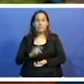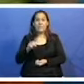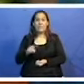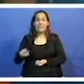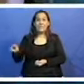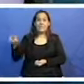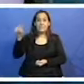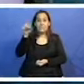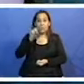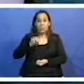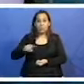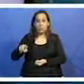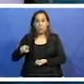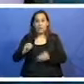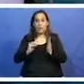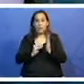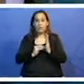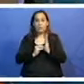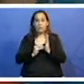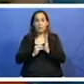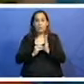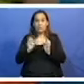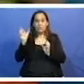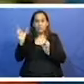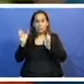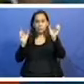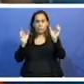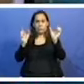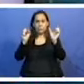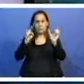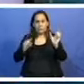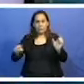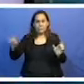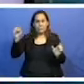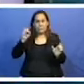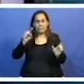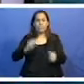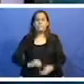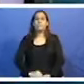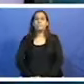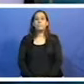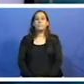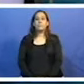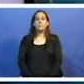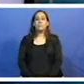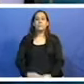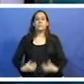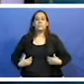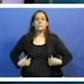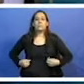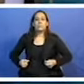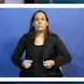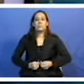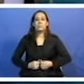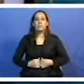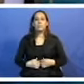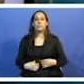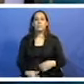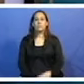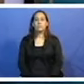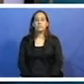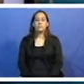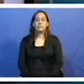Circula essa última estrofe aí da página 28. A girafa nessa história ensinou-nos bravamente